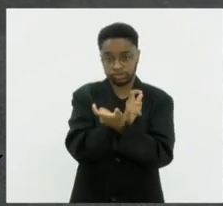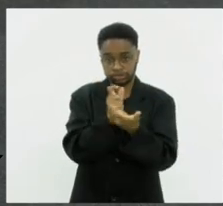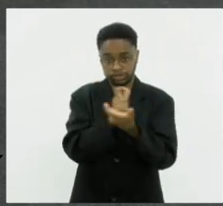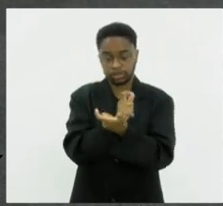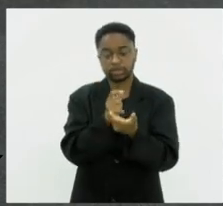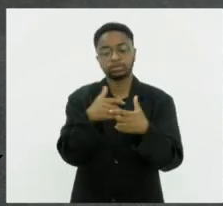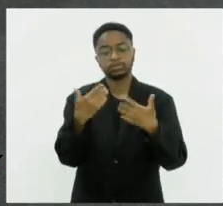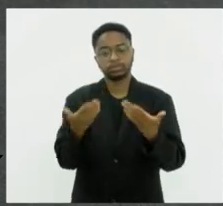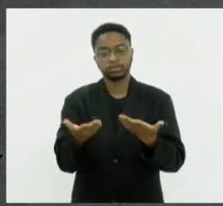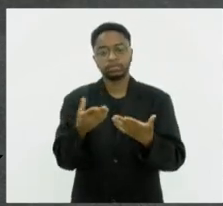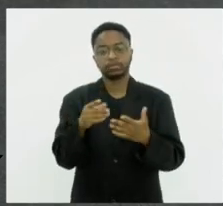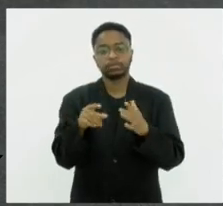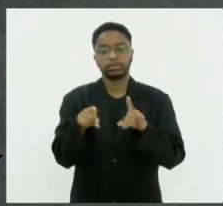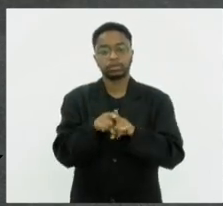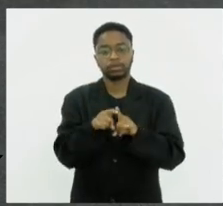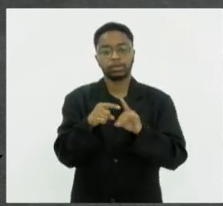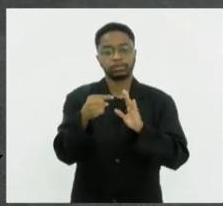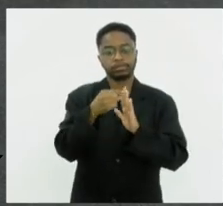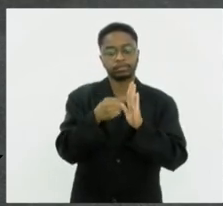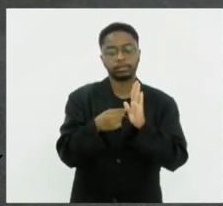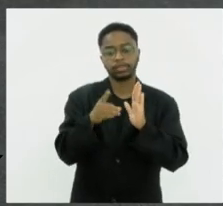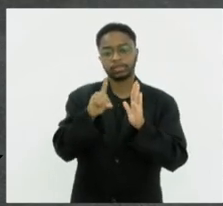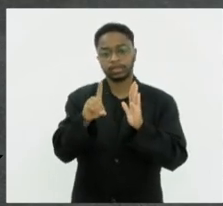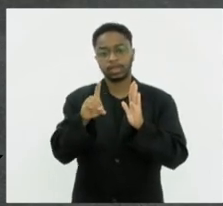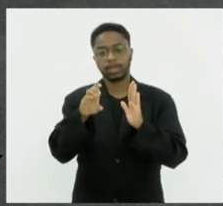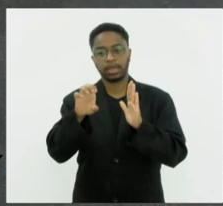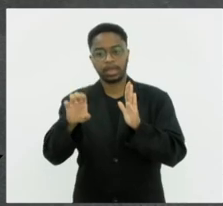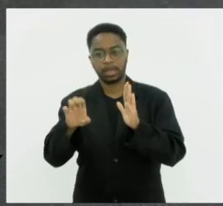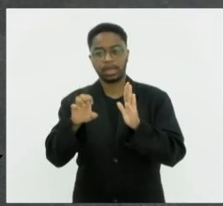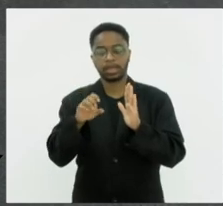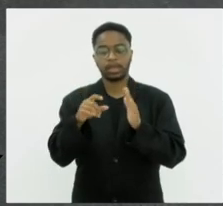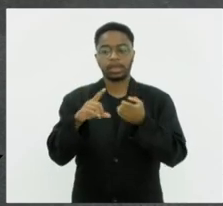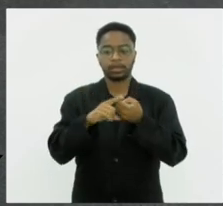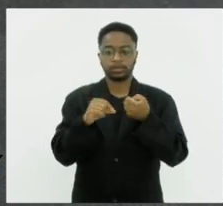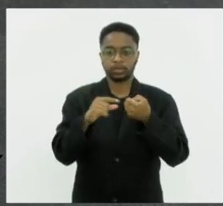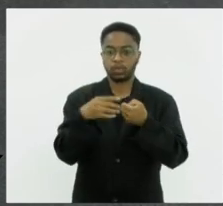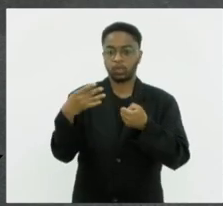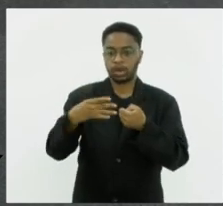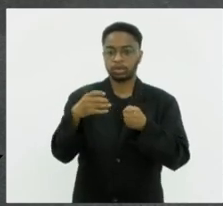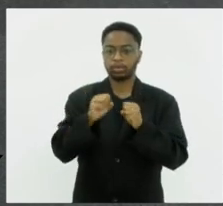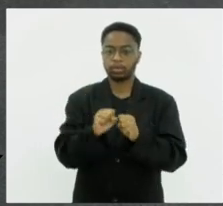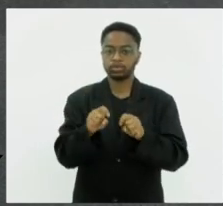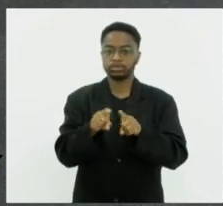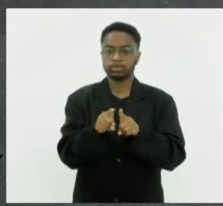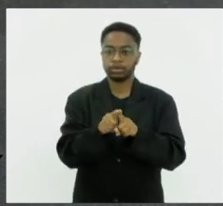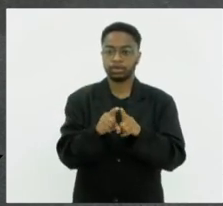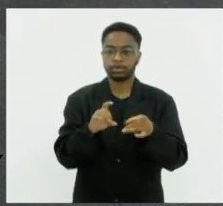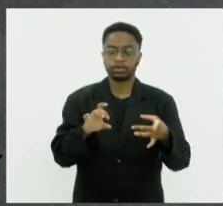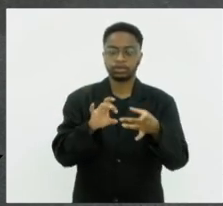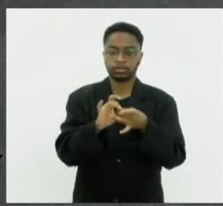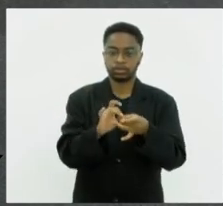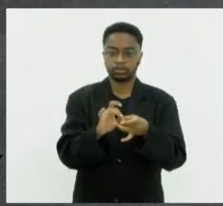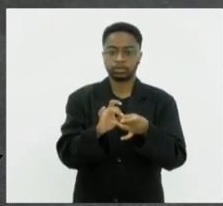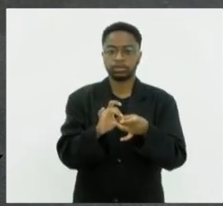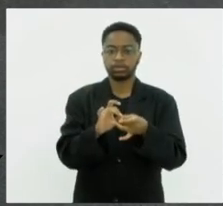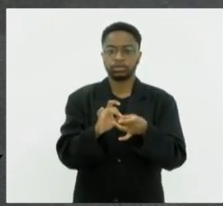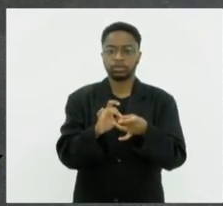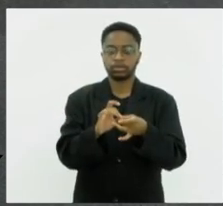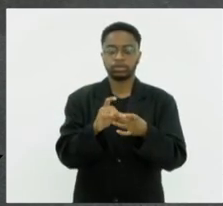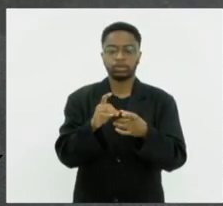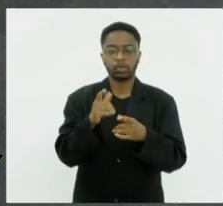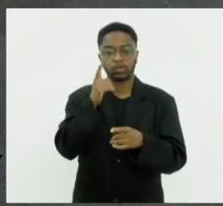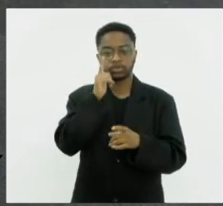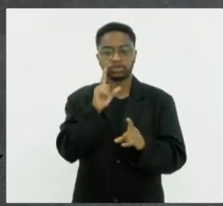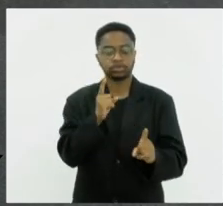E do artigo 4º podem até melhorar o conteúdo, atrelando também o D, a garantia de